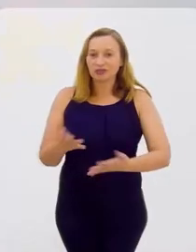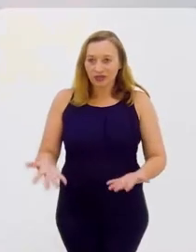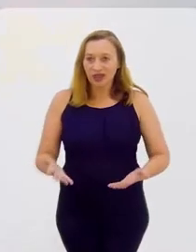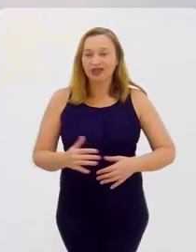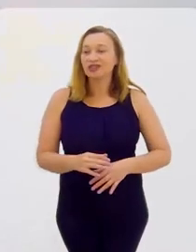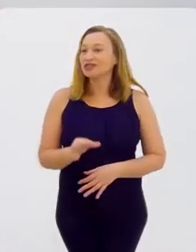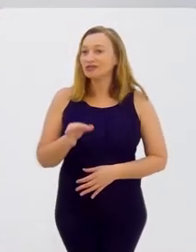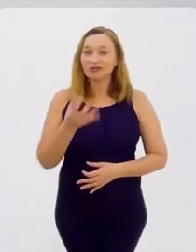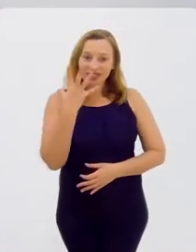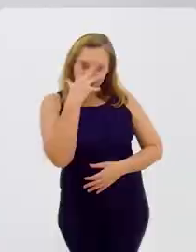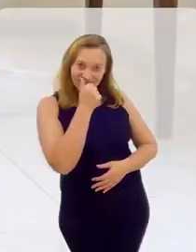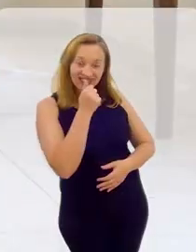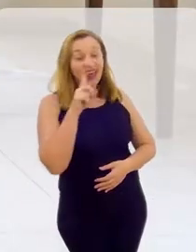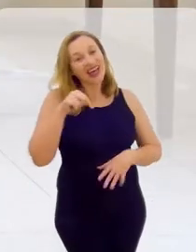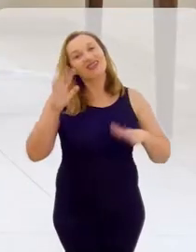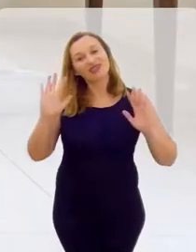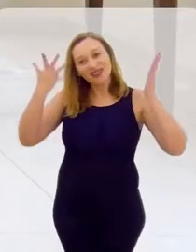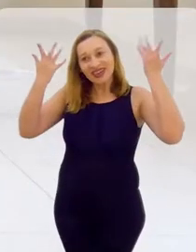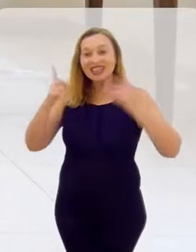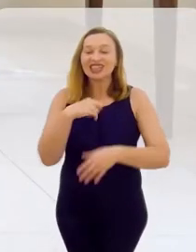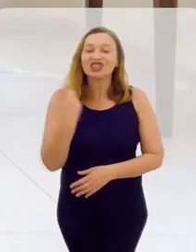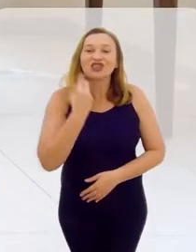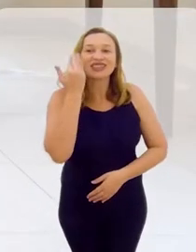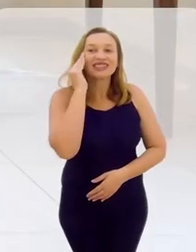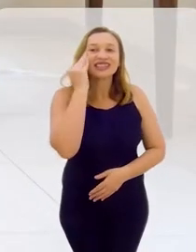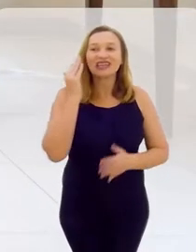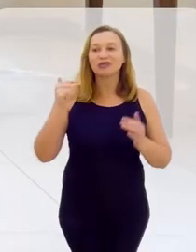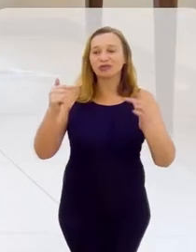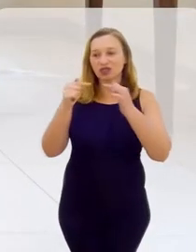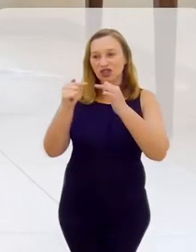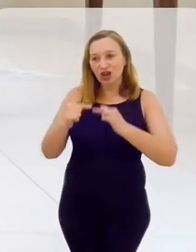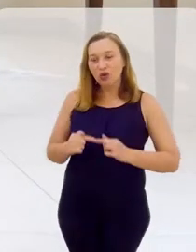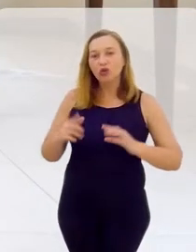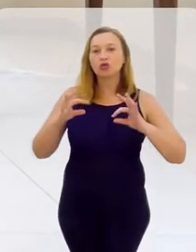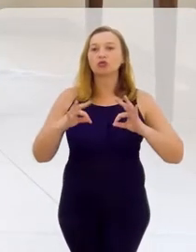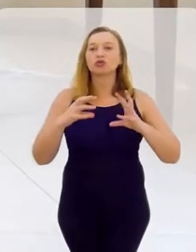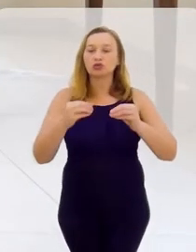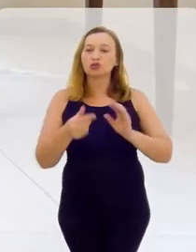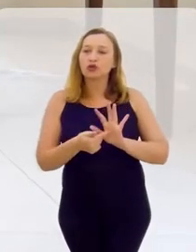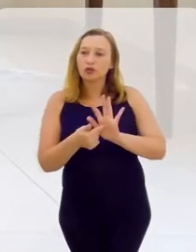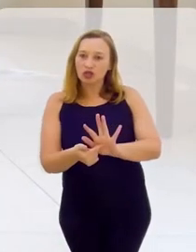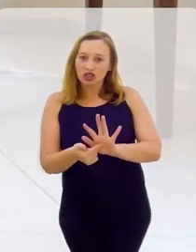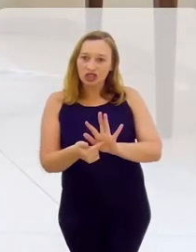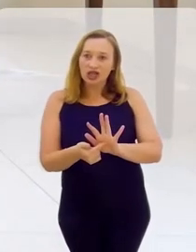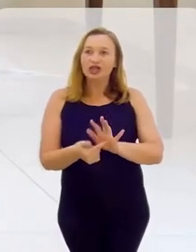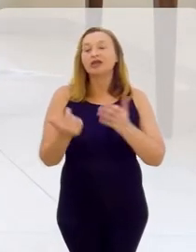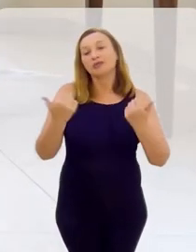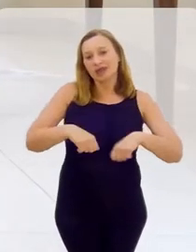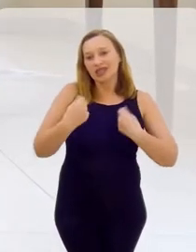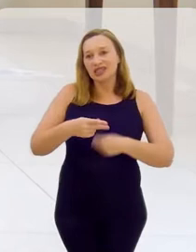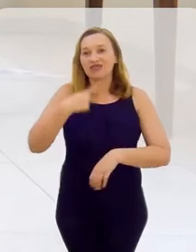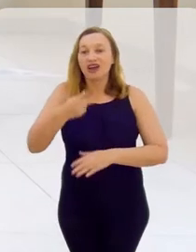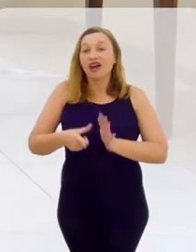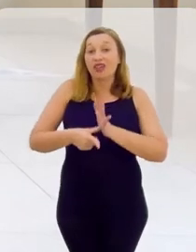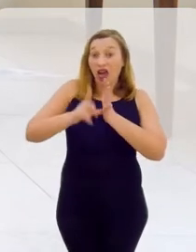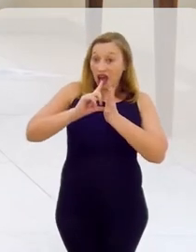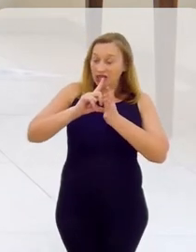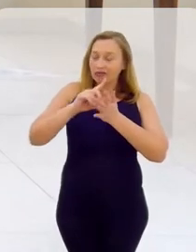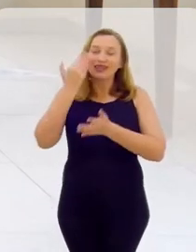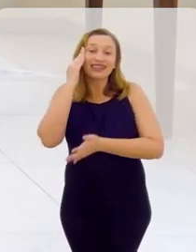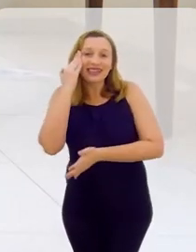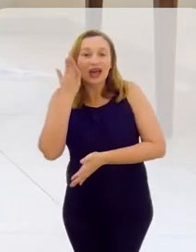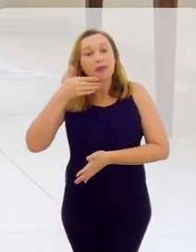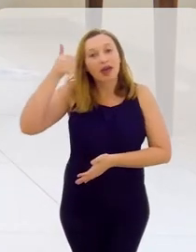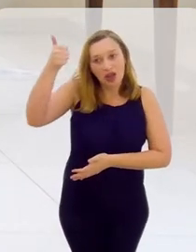bonito. E é uma festa. E nós entendemos, de acordo com o que já foi revelado, algo até que precisa ser dito antes para a gente